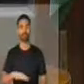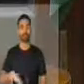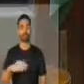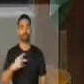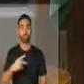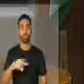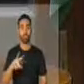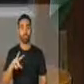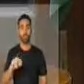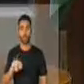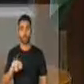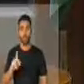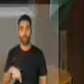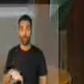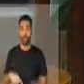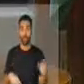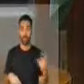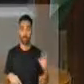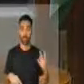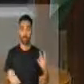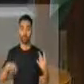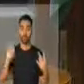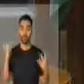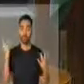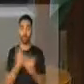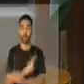a segunda causa de morte neste país.